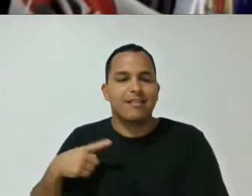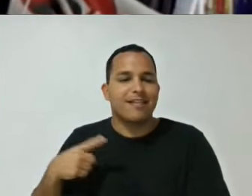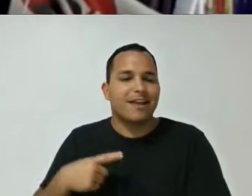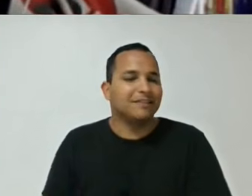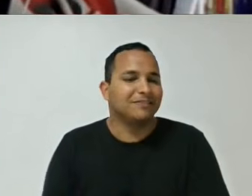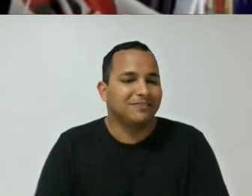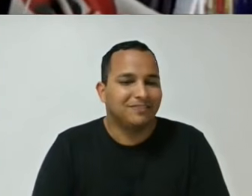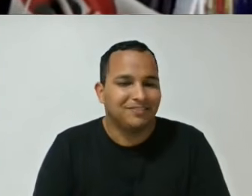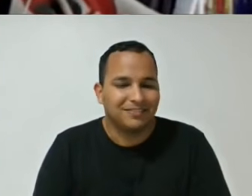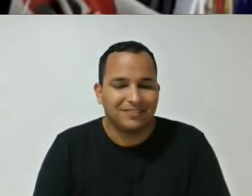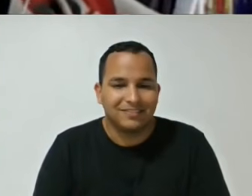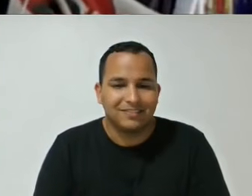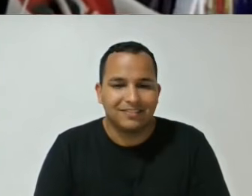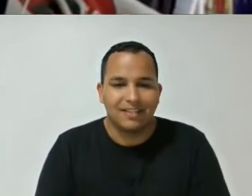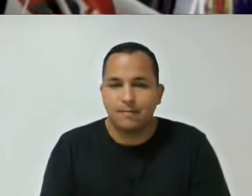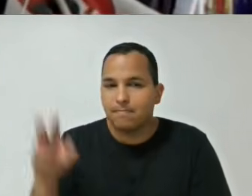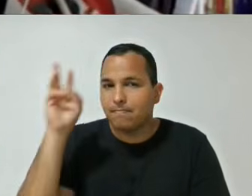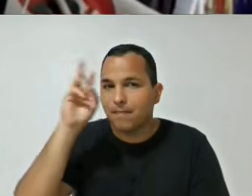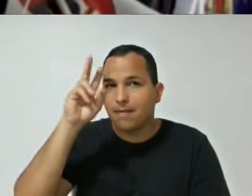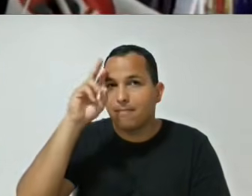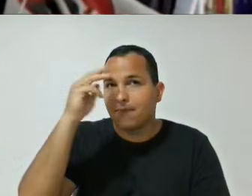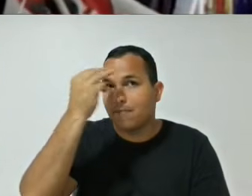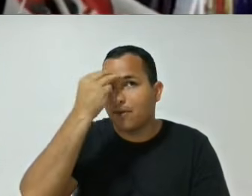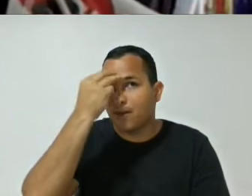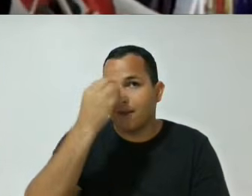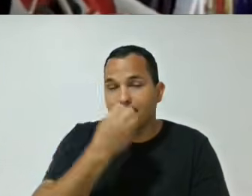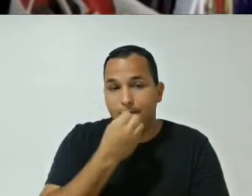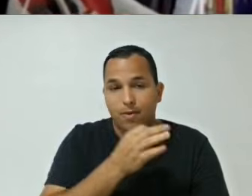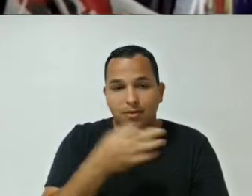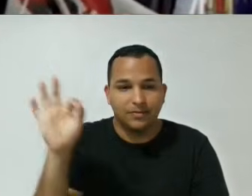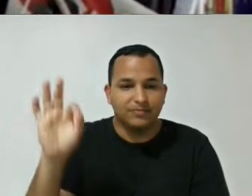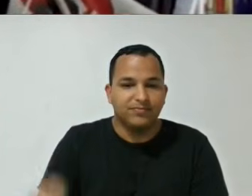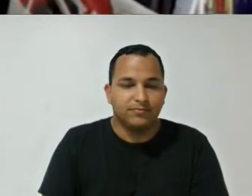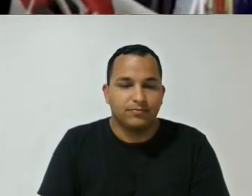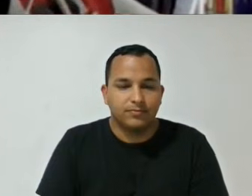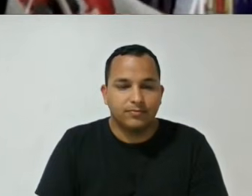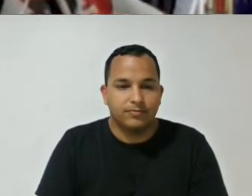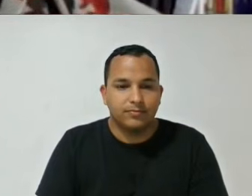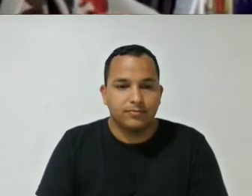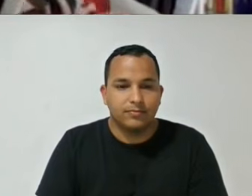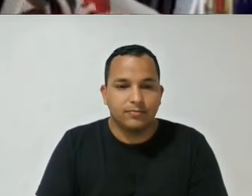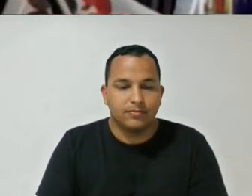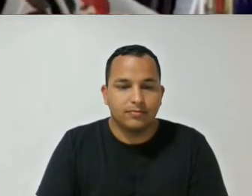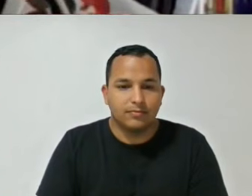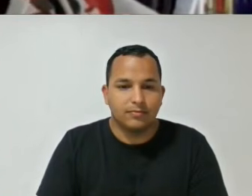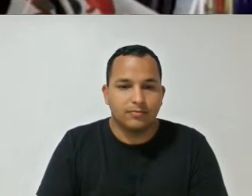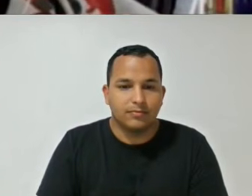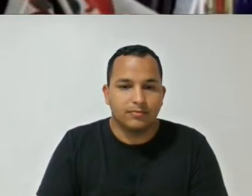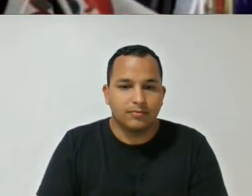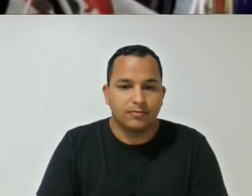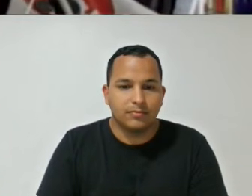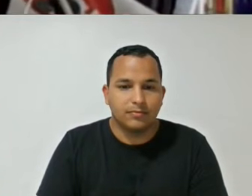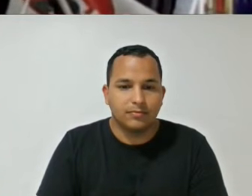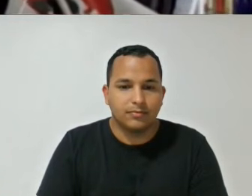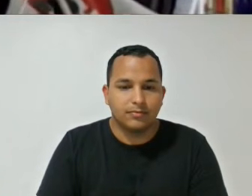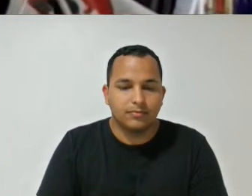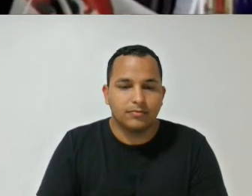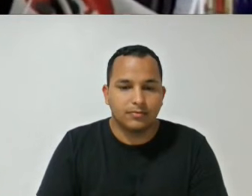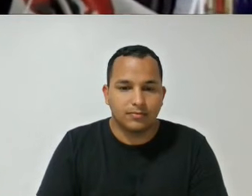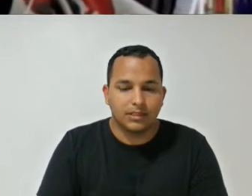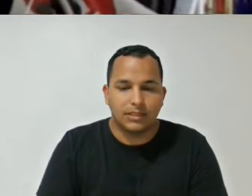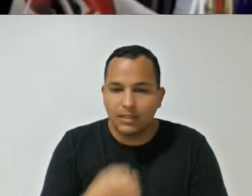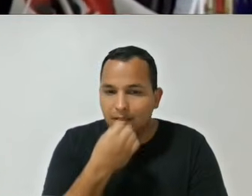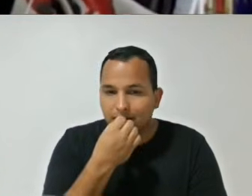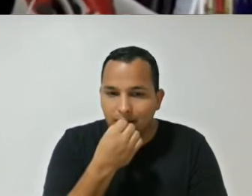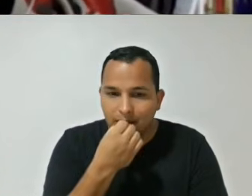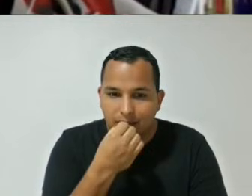e dessa memória, tá? Sejam sempre muito bem-vindos, tá bom? Que a gente se encontre aí nos outros